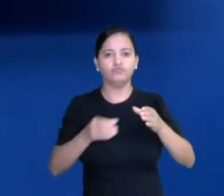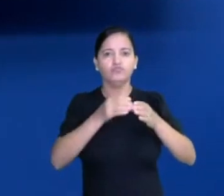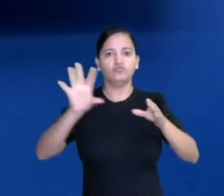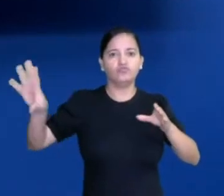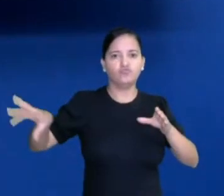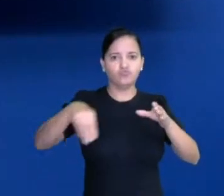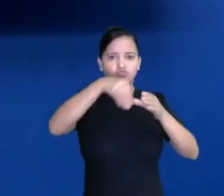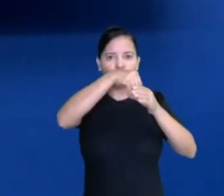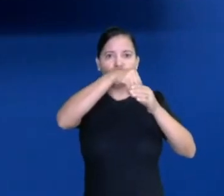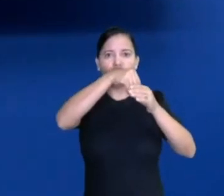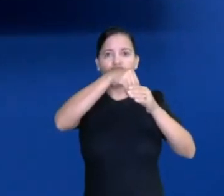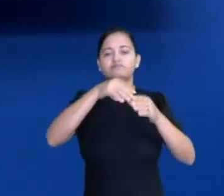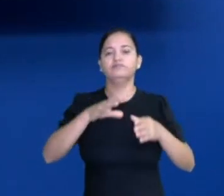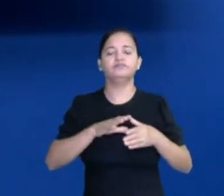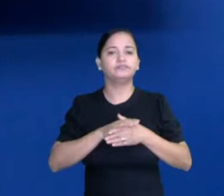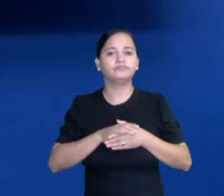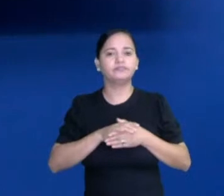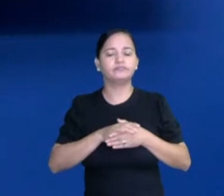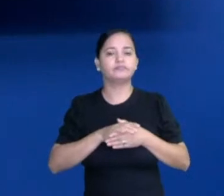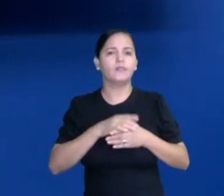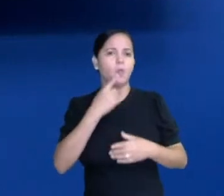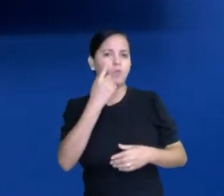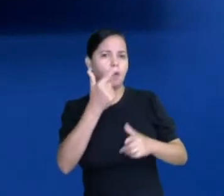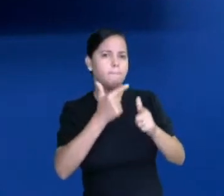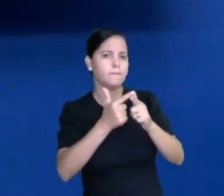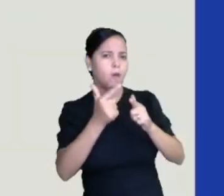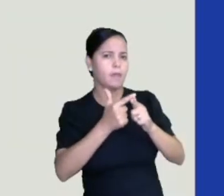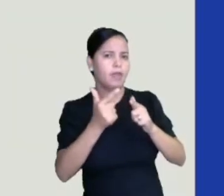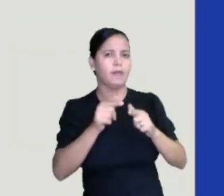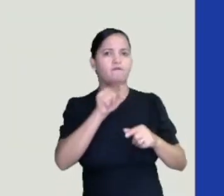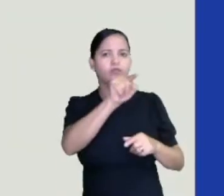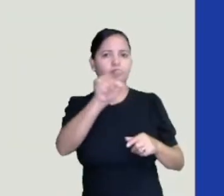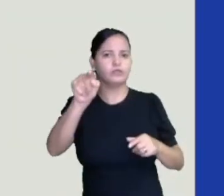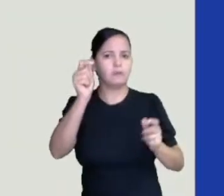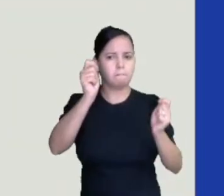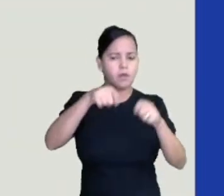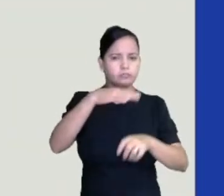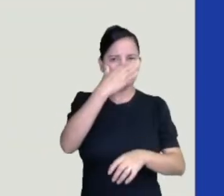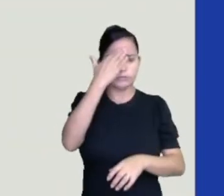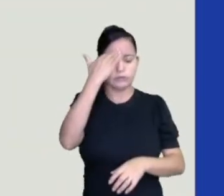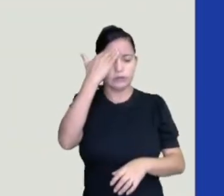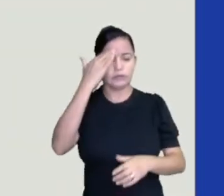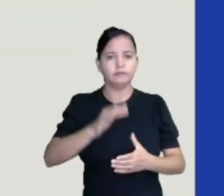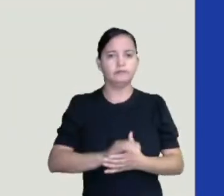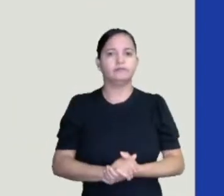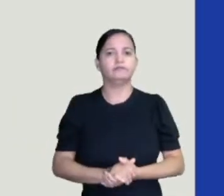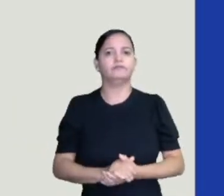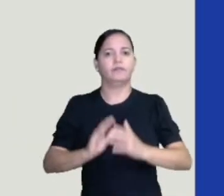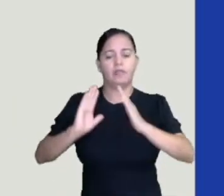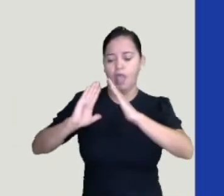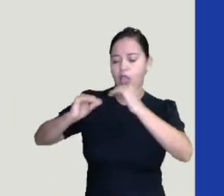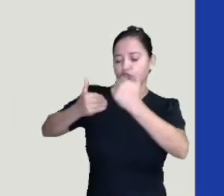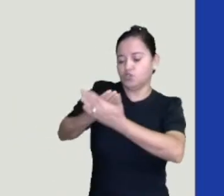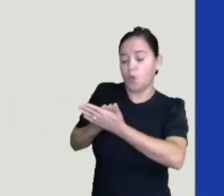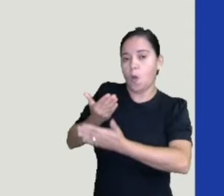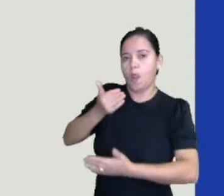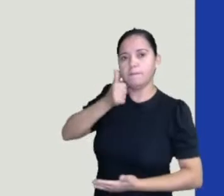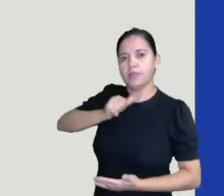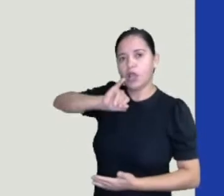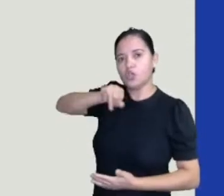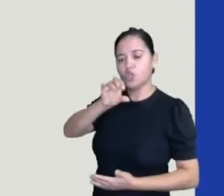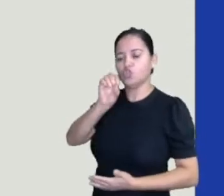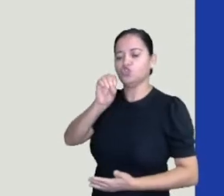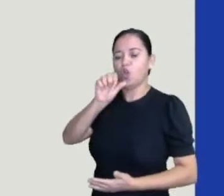tenho, tá? Então, vamos ver aqui um problema para que vocês possam entender. Vimos que na escola de Joana